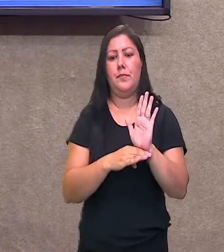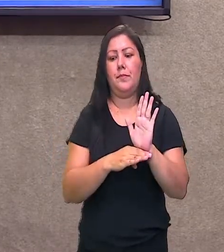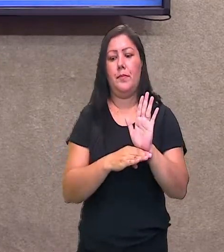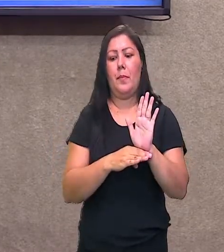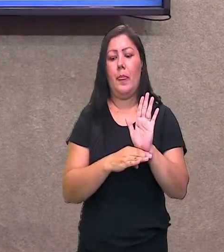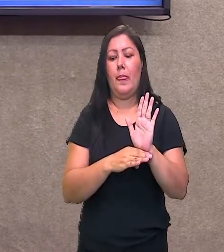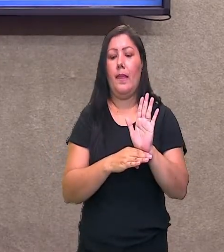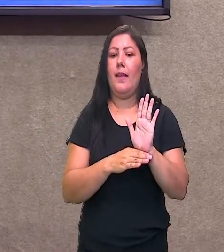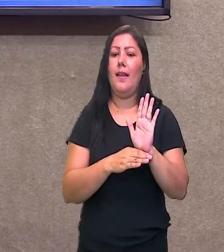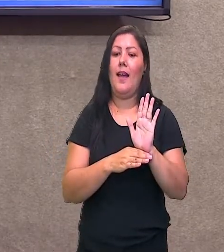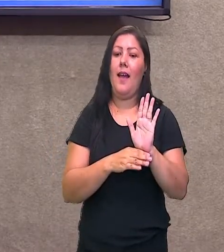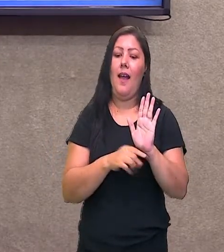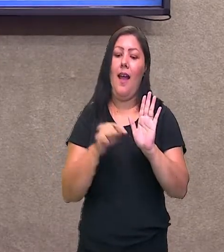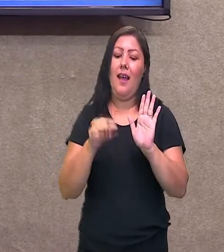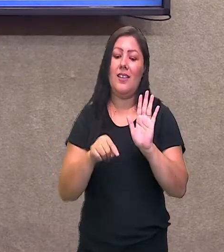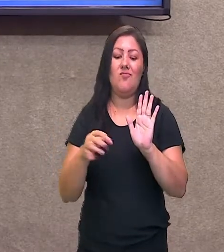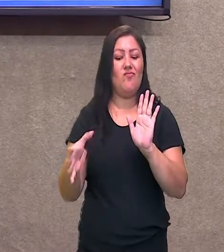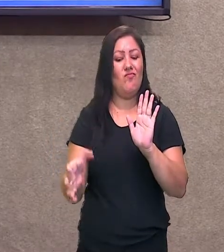mapa